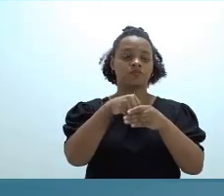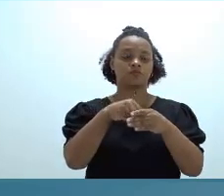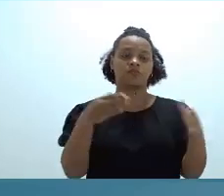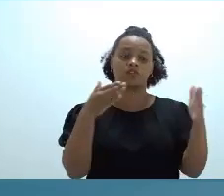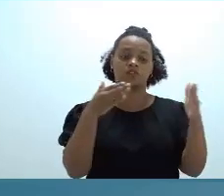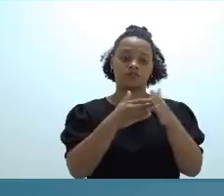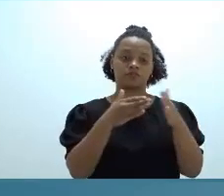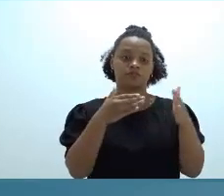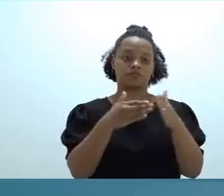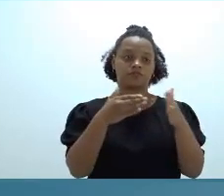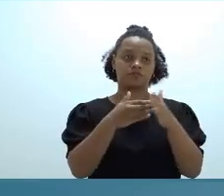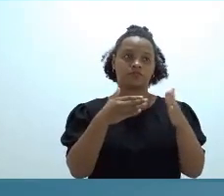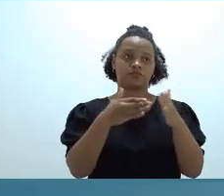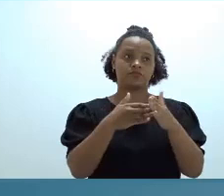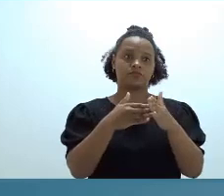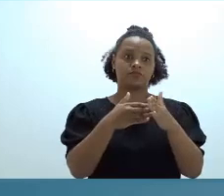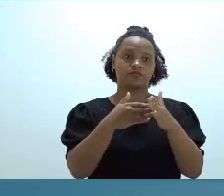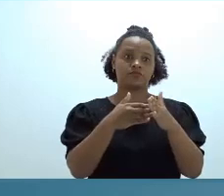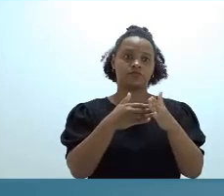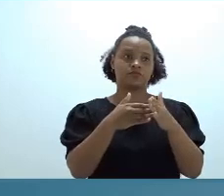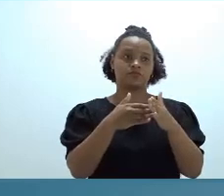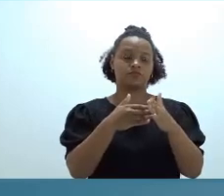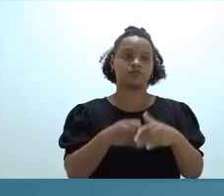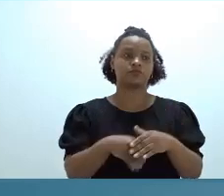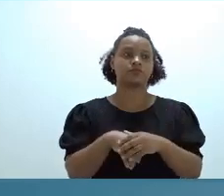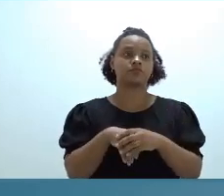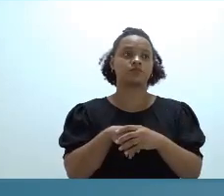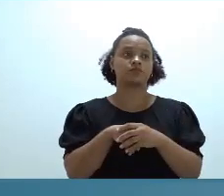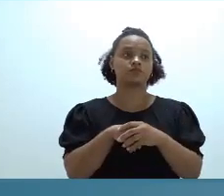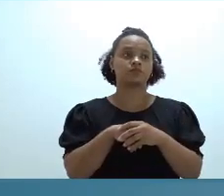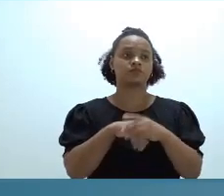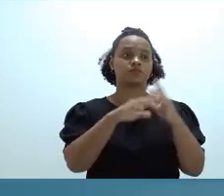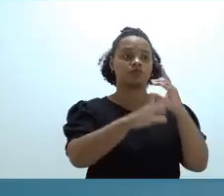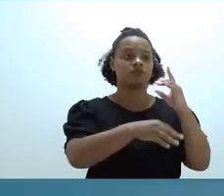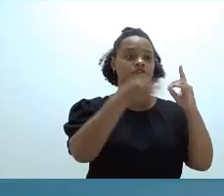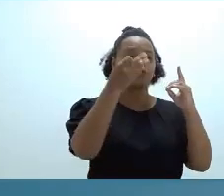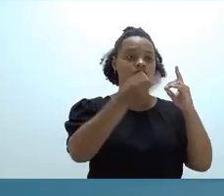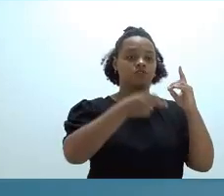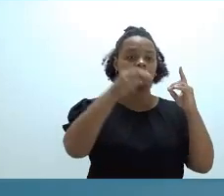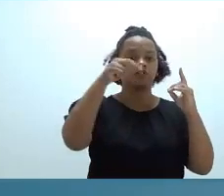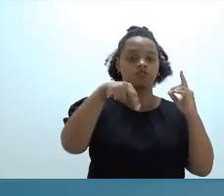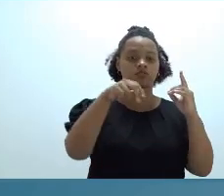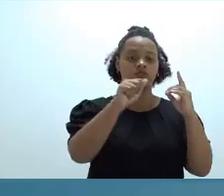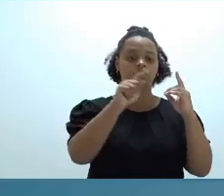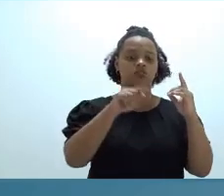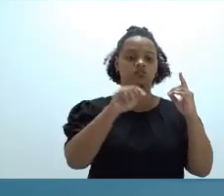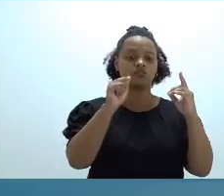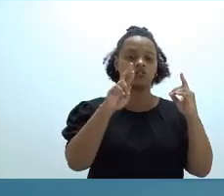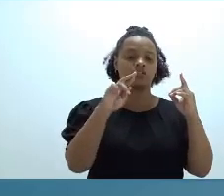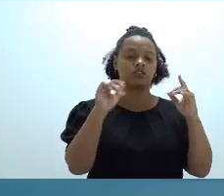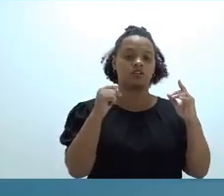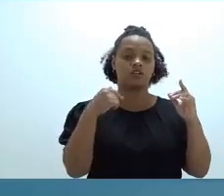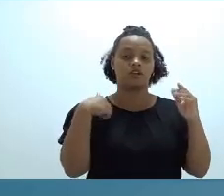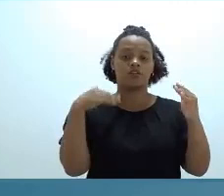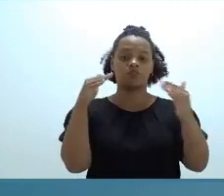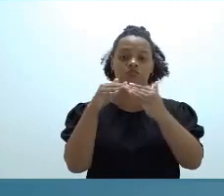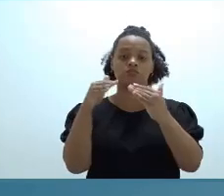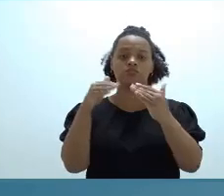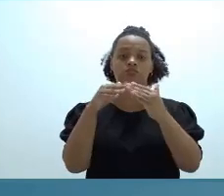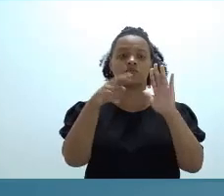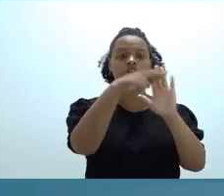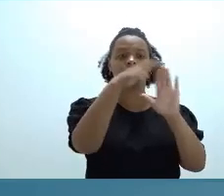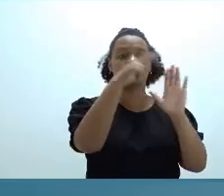Ada suspensa, defesa. Desculpa. Desembargadora Nazaré Gouveia. Eu acompanho o voto da